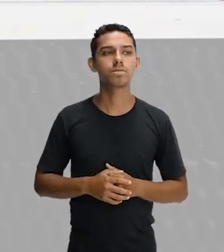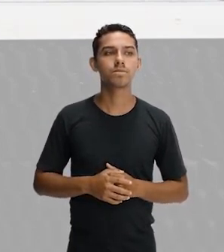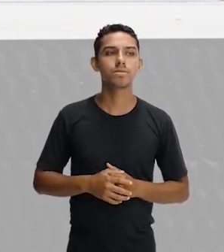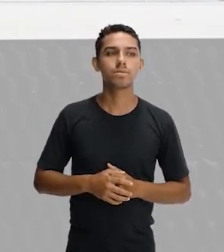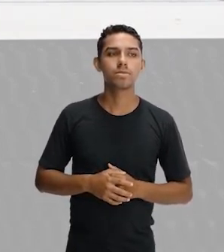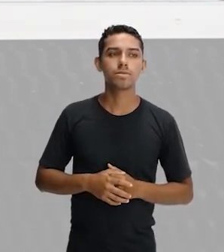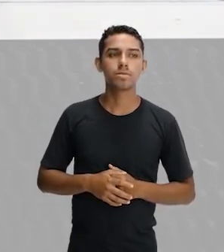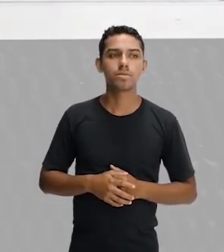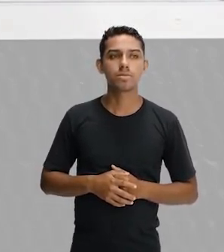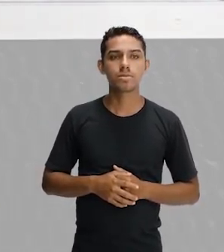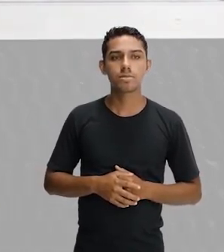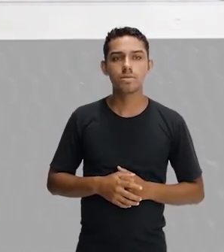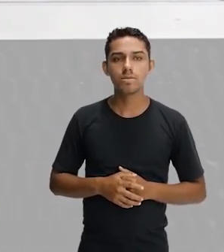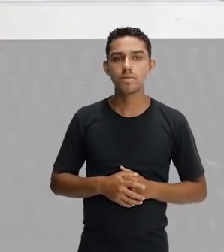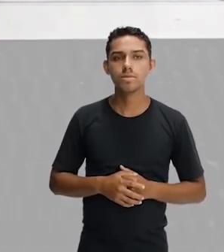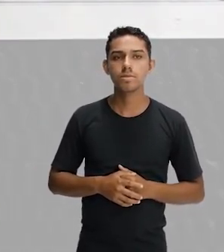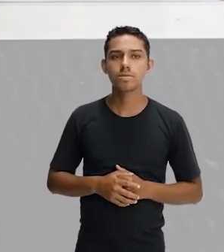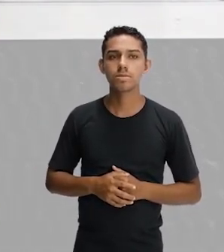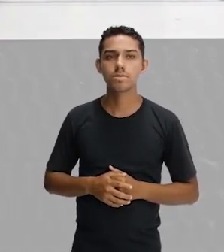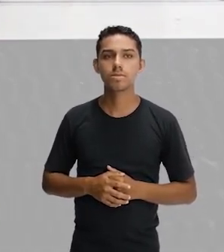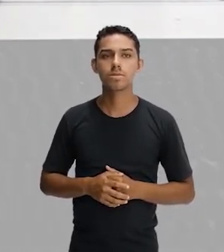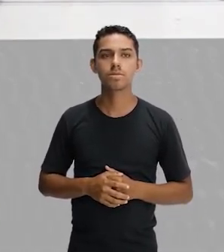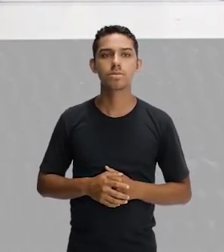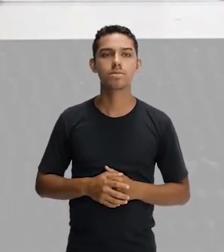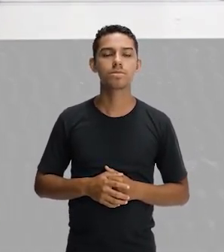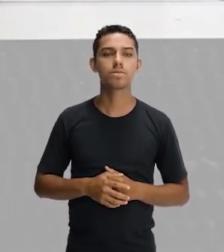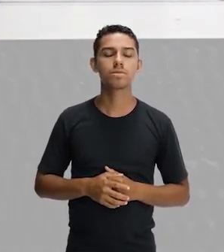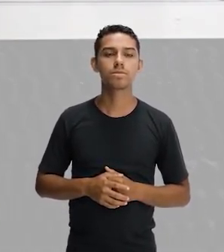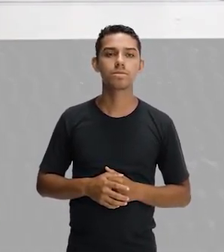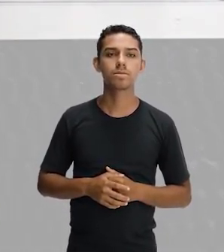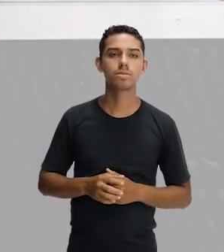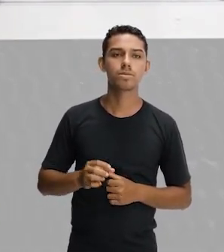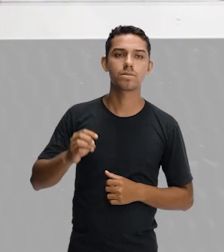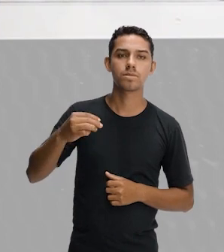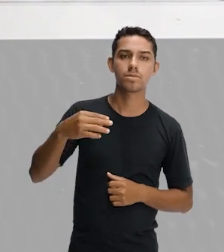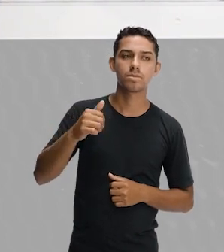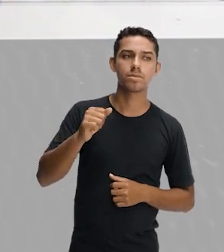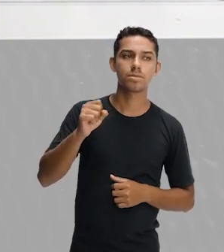inércia. É massa vezes